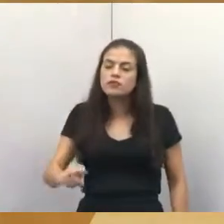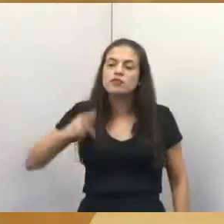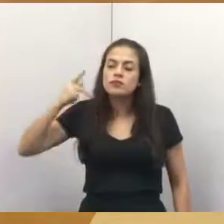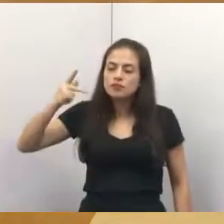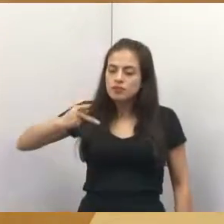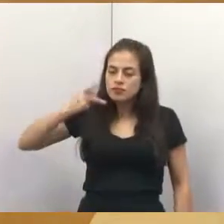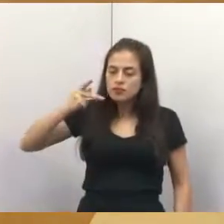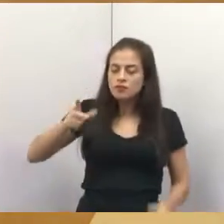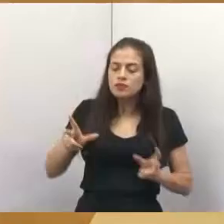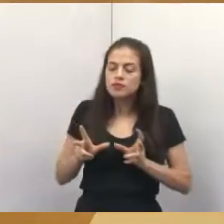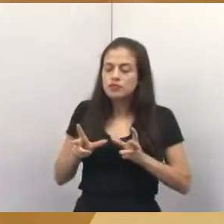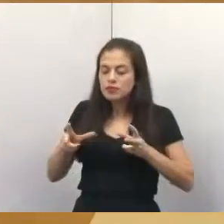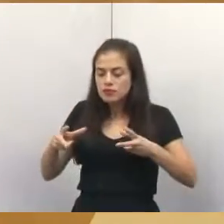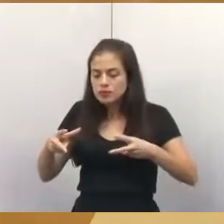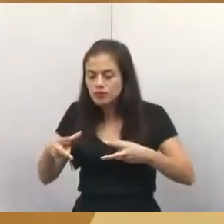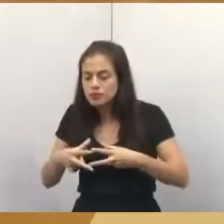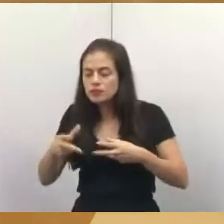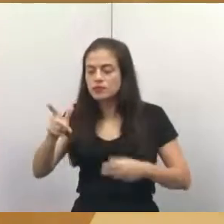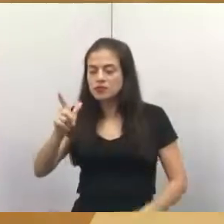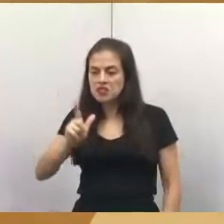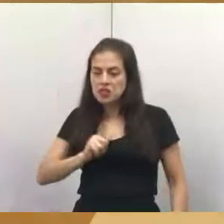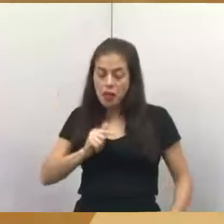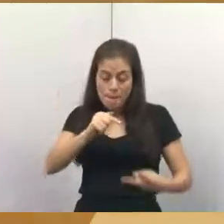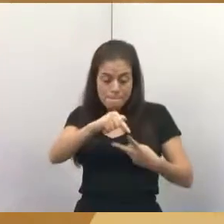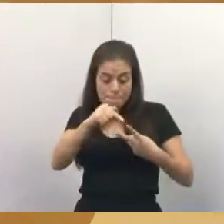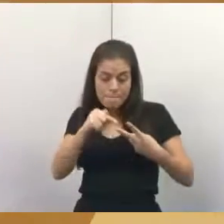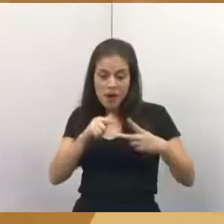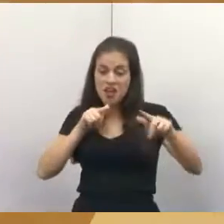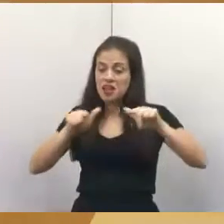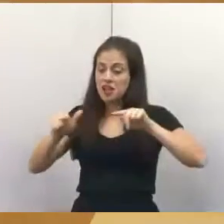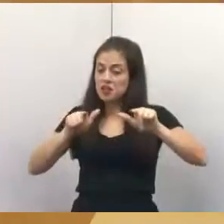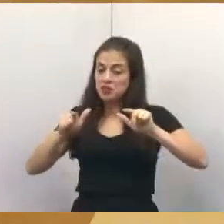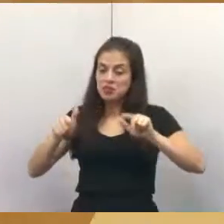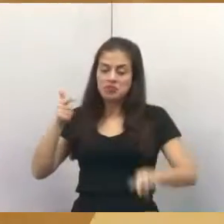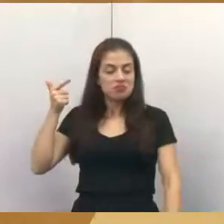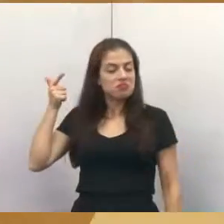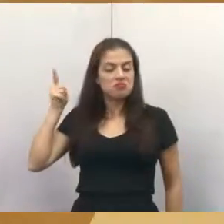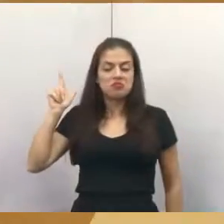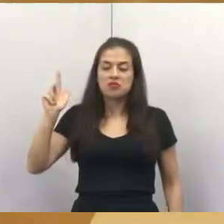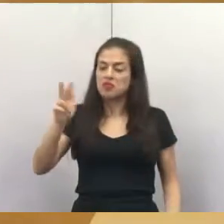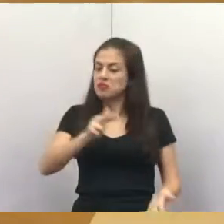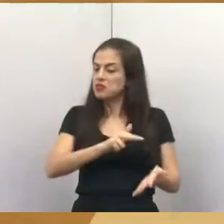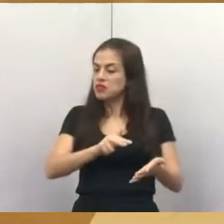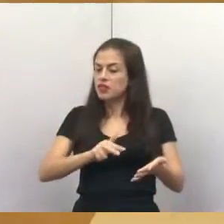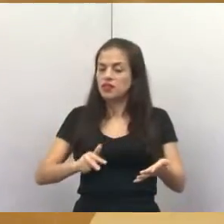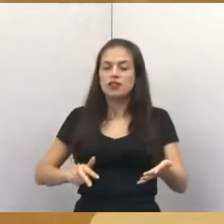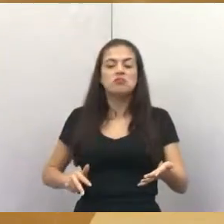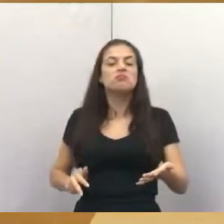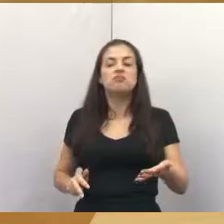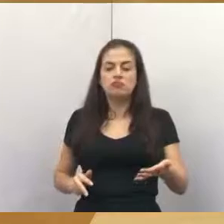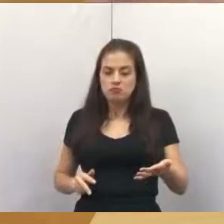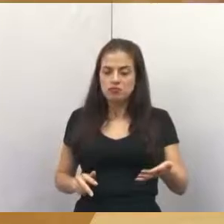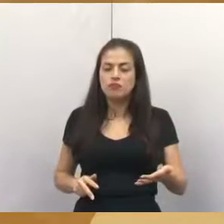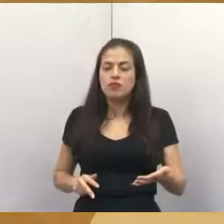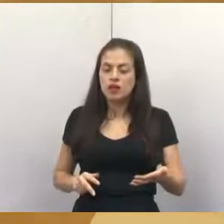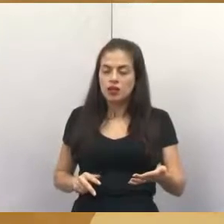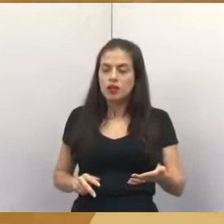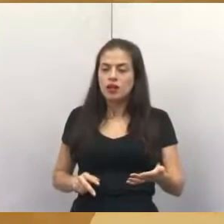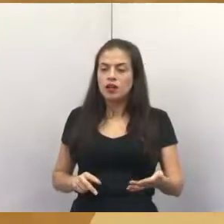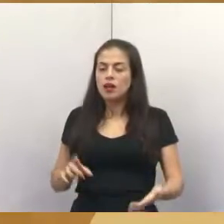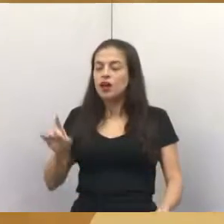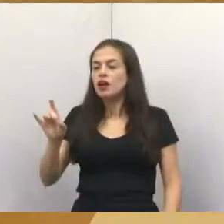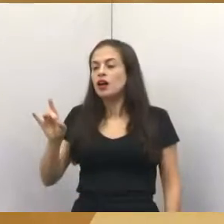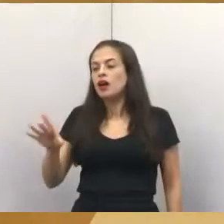Vereadores dessa casa que tem 2 empregos não vai ter tempo de ler mesmo, não. Aí, só no